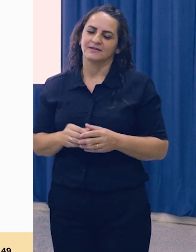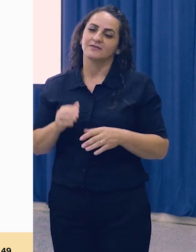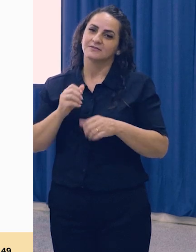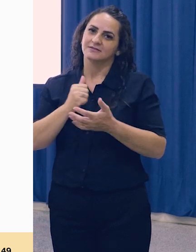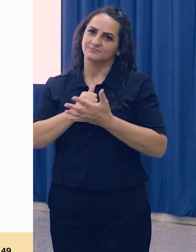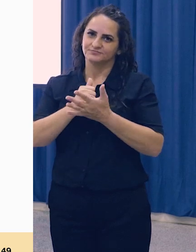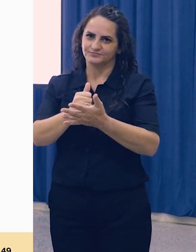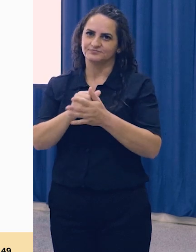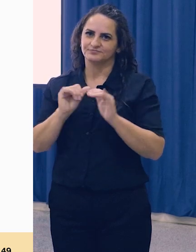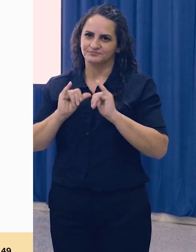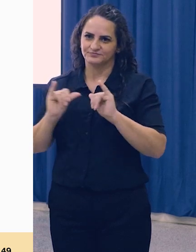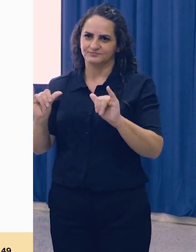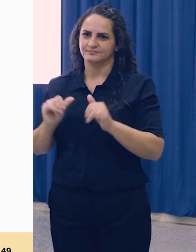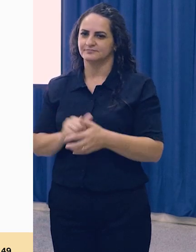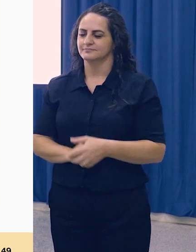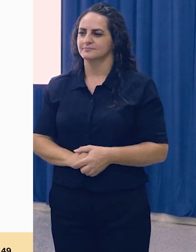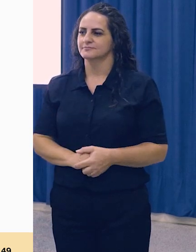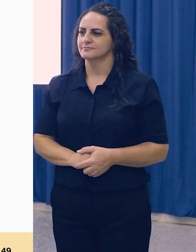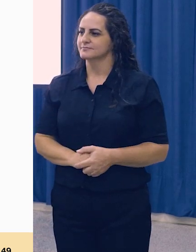divulgar.